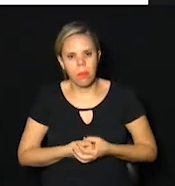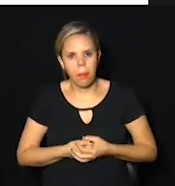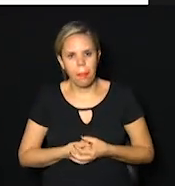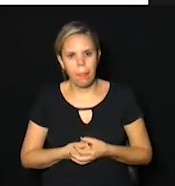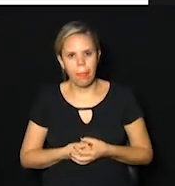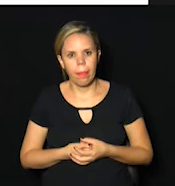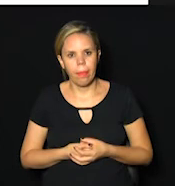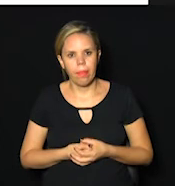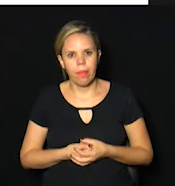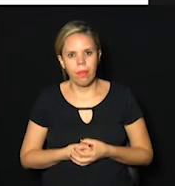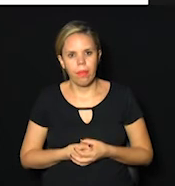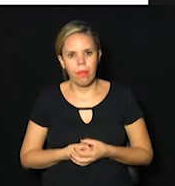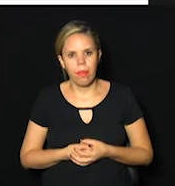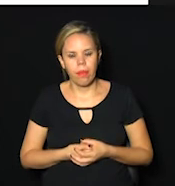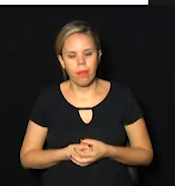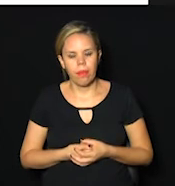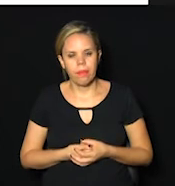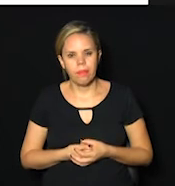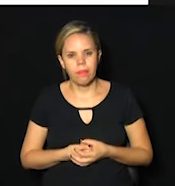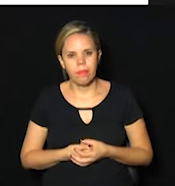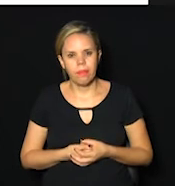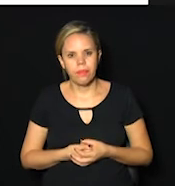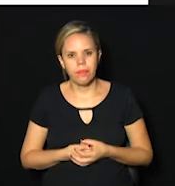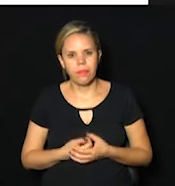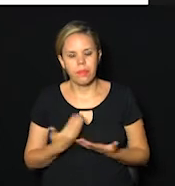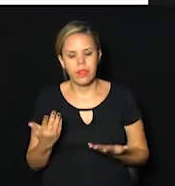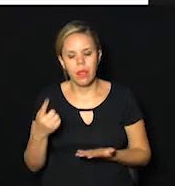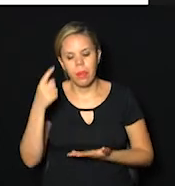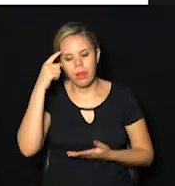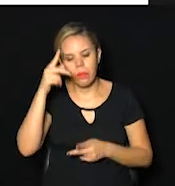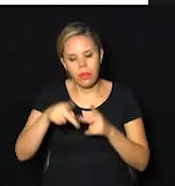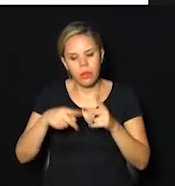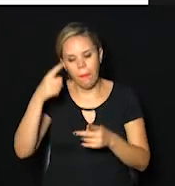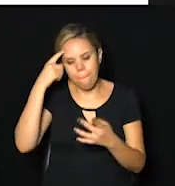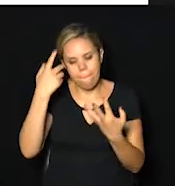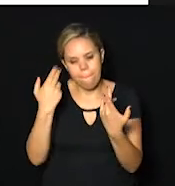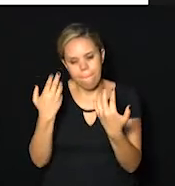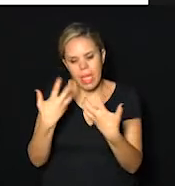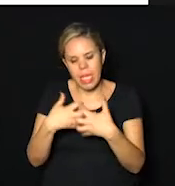Você sabe quais são mesmo? Sabe o que eles pensam?